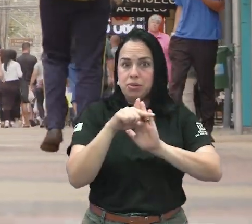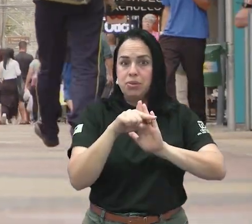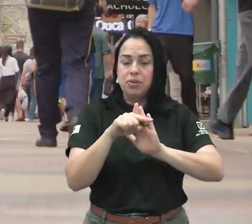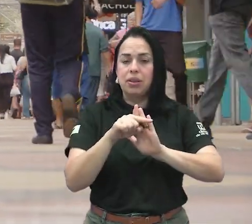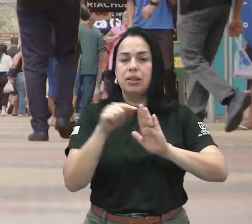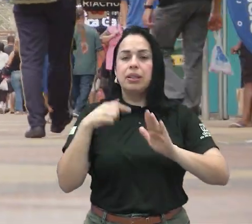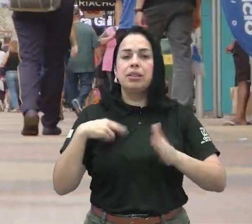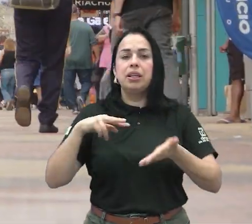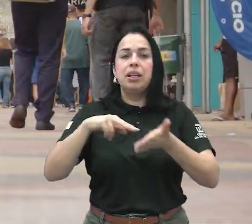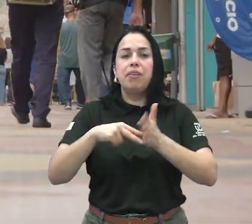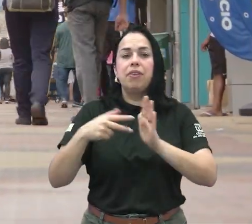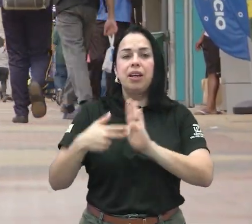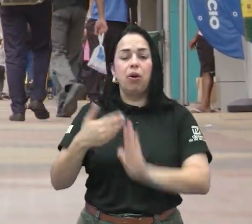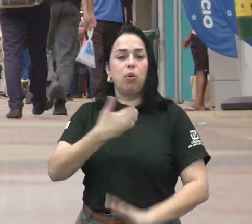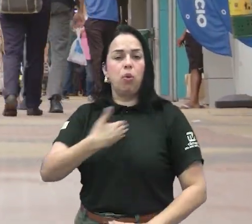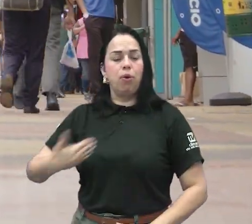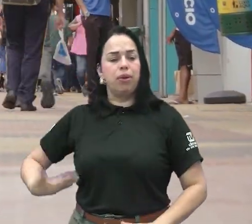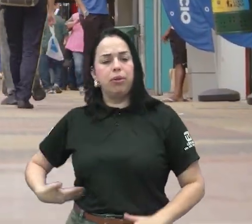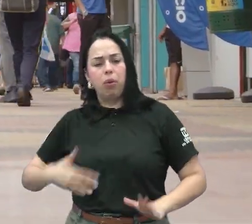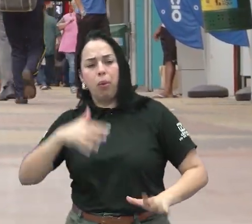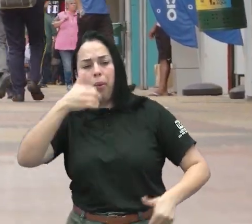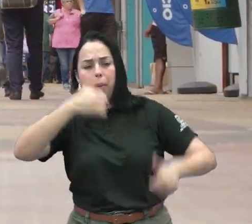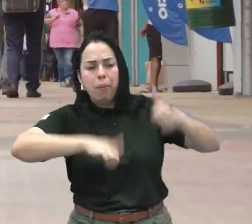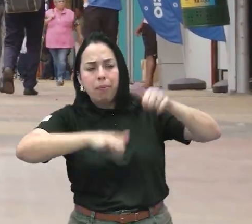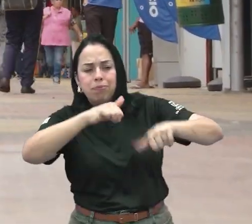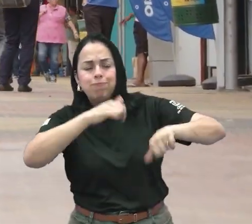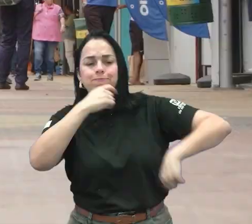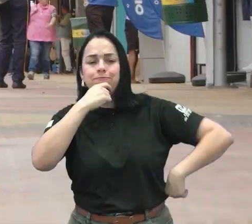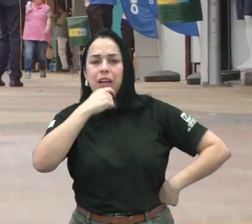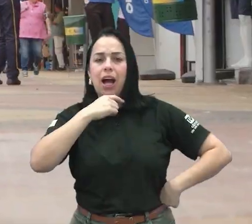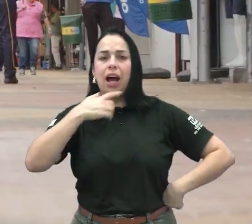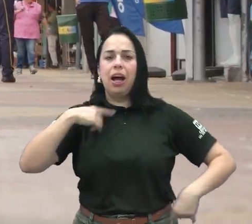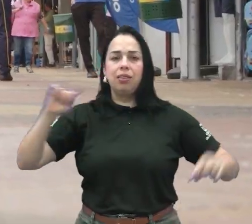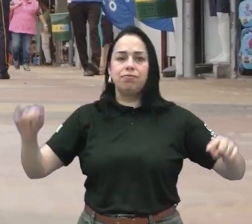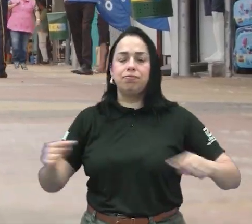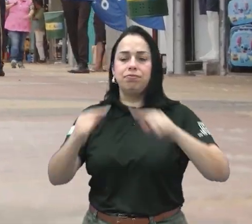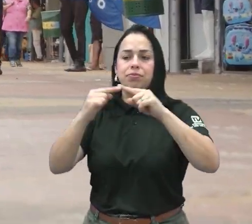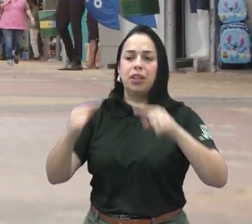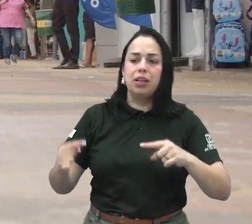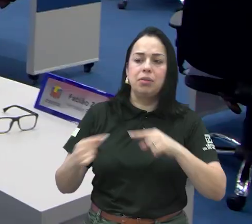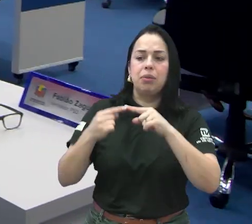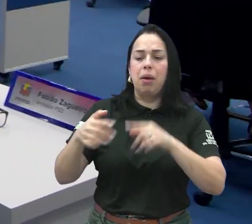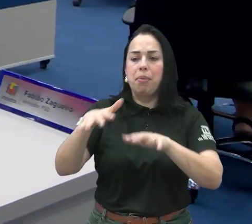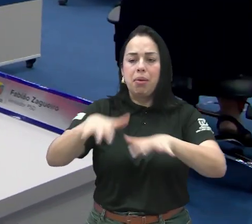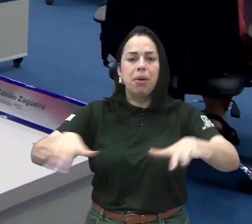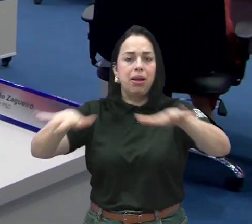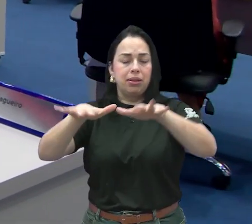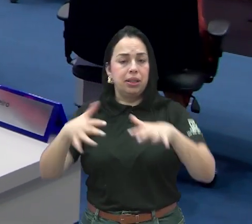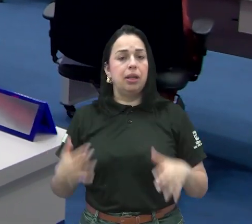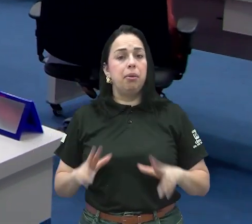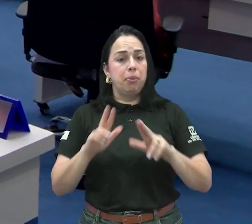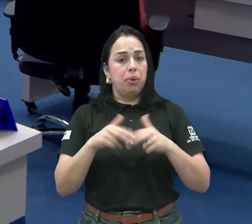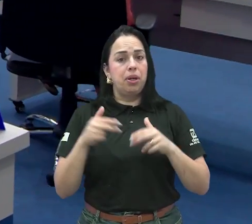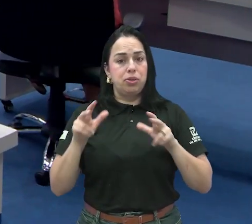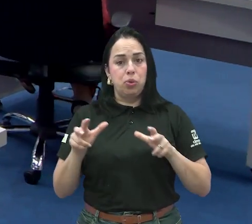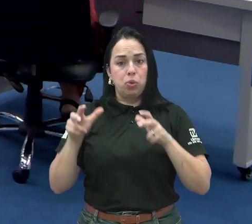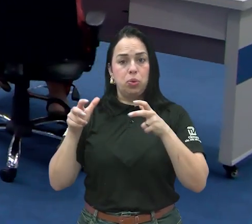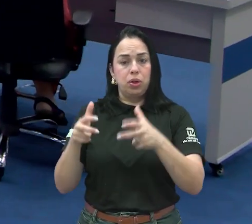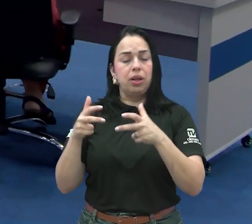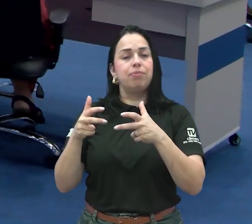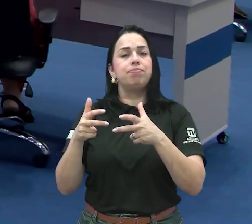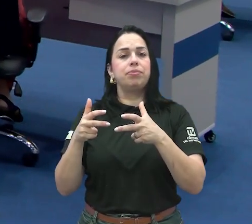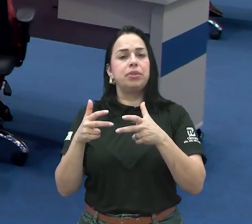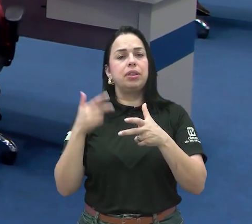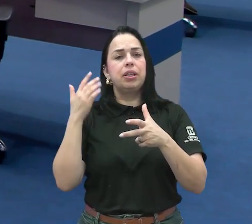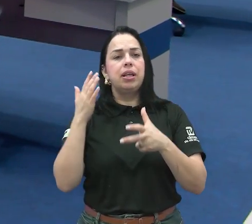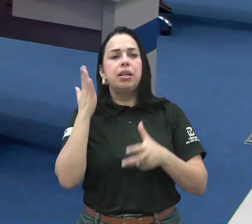como termômetro para o poder público entender a real situação de um determinado lugar. E a Câmara Municipal